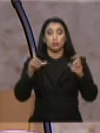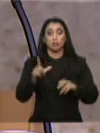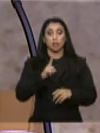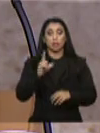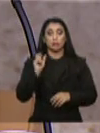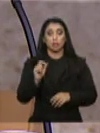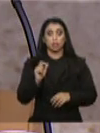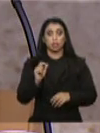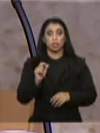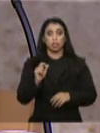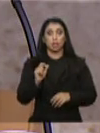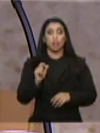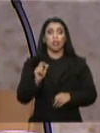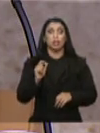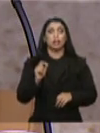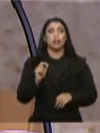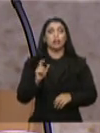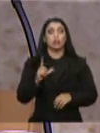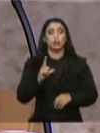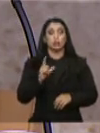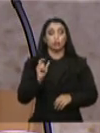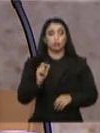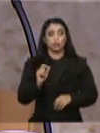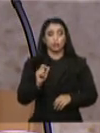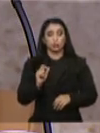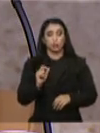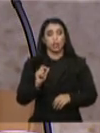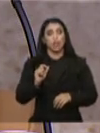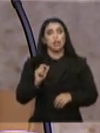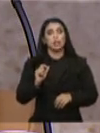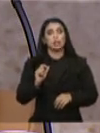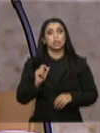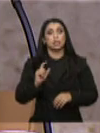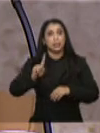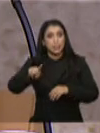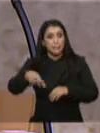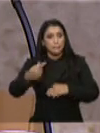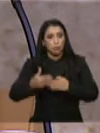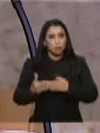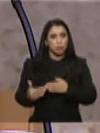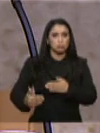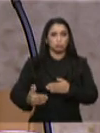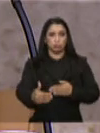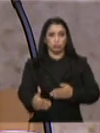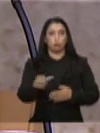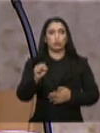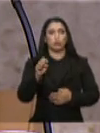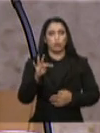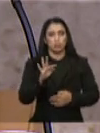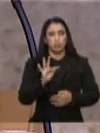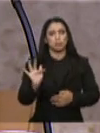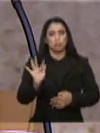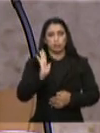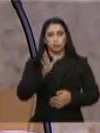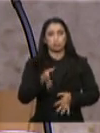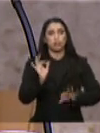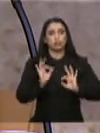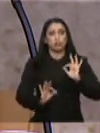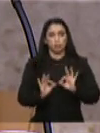automaticidade ou não dos efeitos de posterior declaração por este Supremo Tribunal Federal